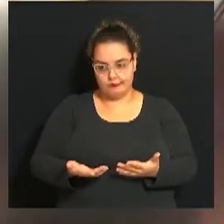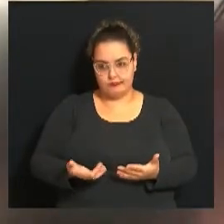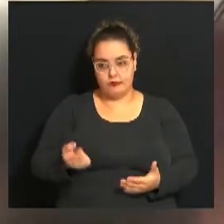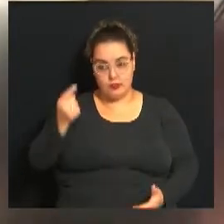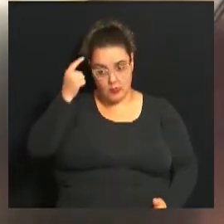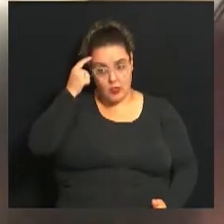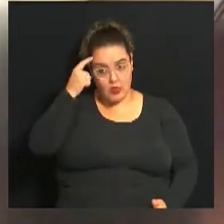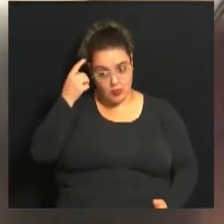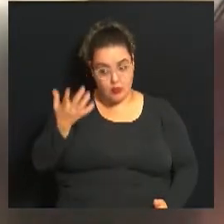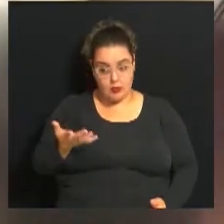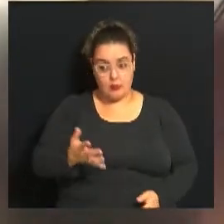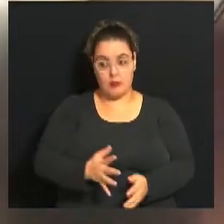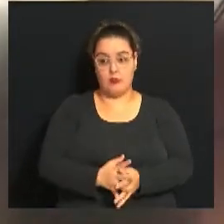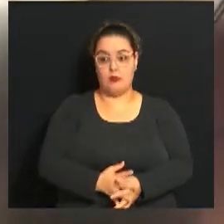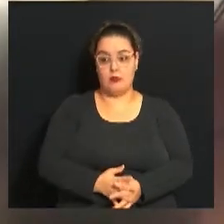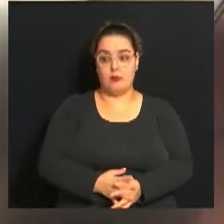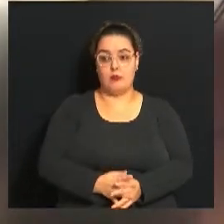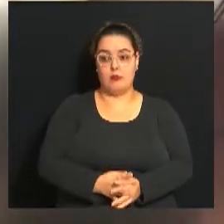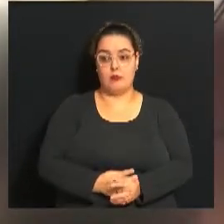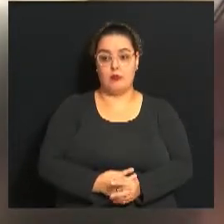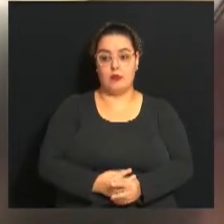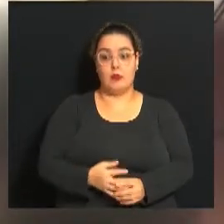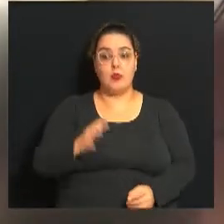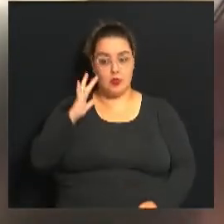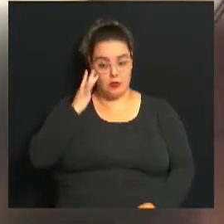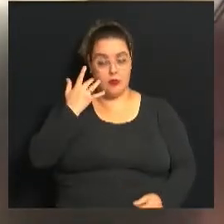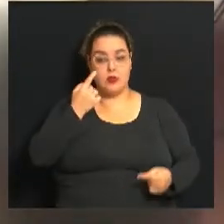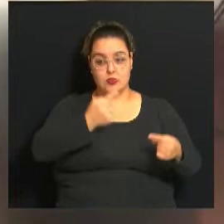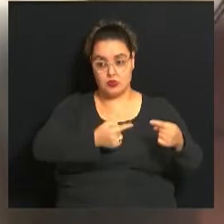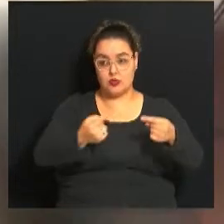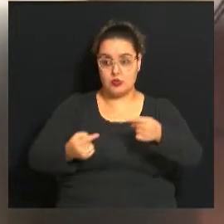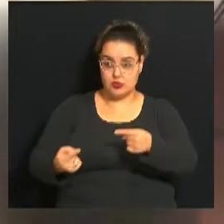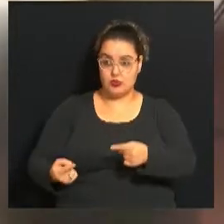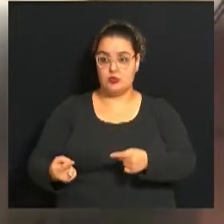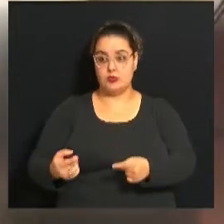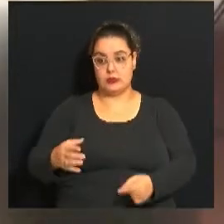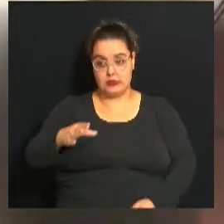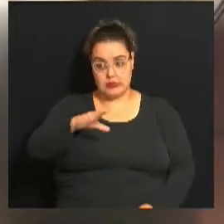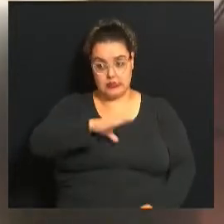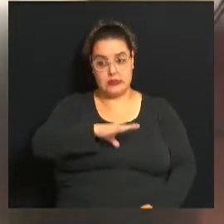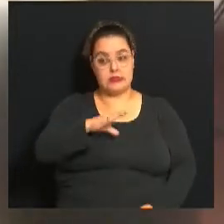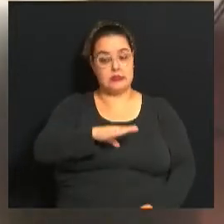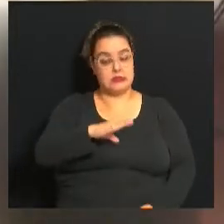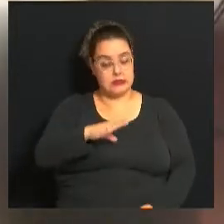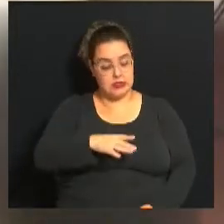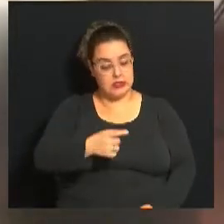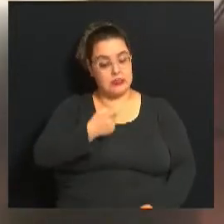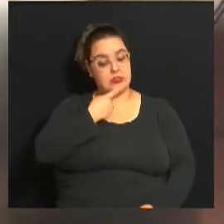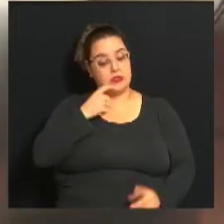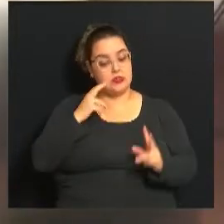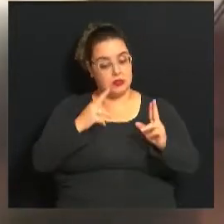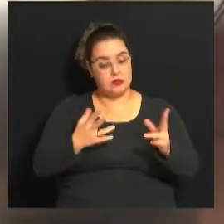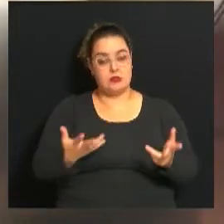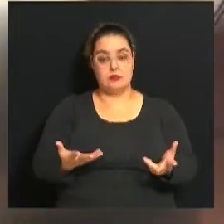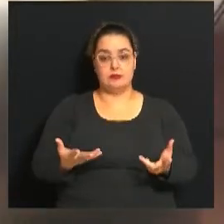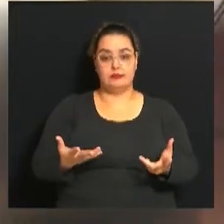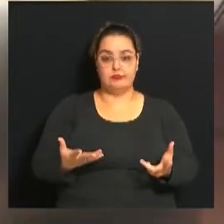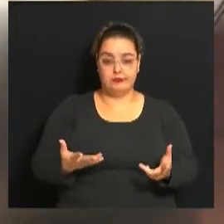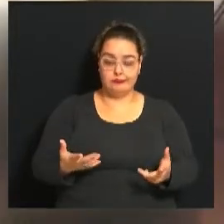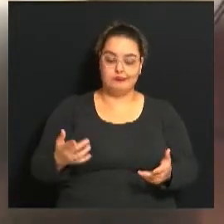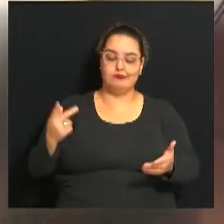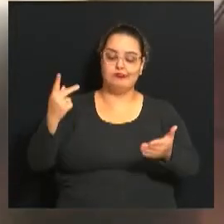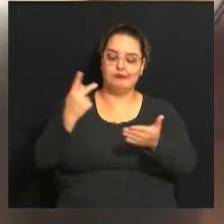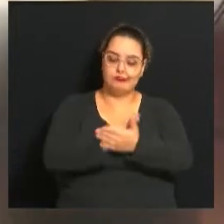né? E acho que isso é um debate para uma cidade do tamanho de Campinas, né, que ainda bate muita cabeça com isso. Nós somos